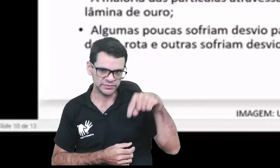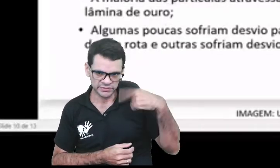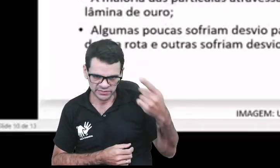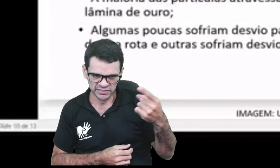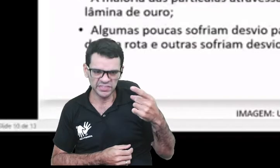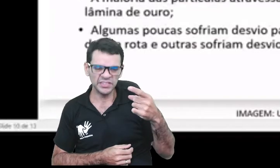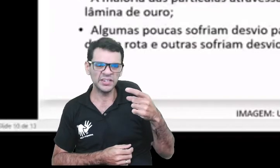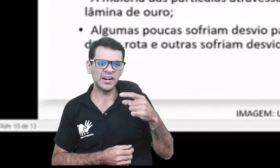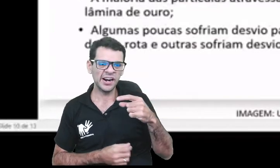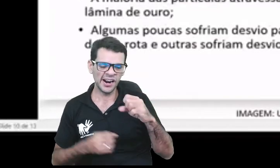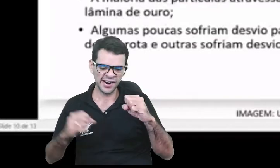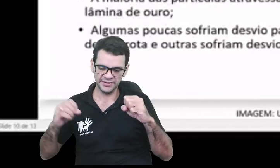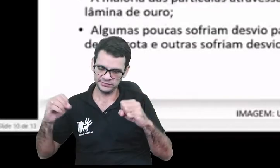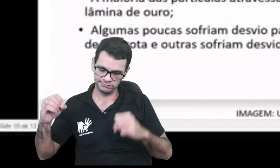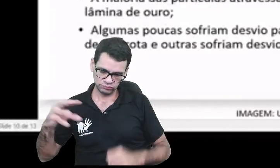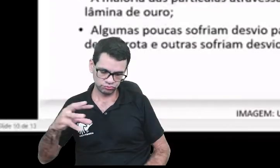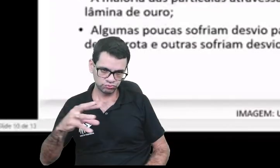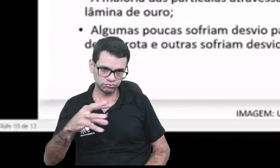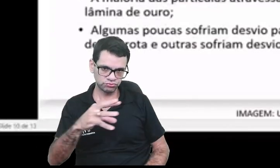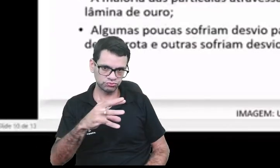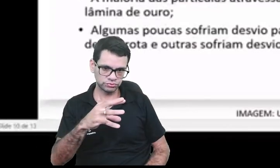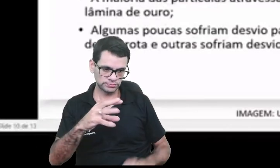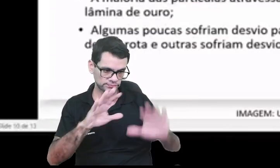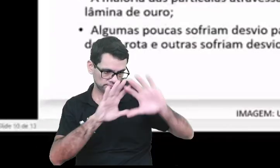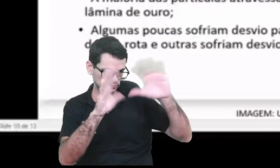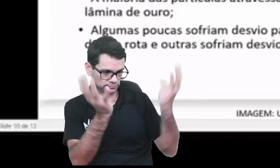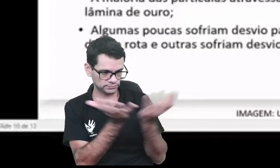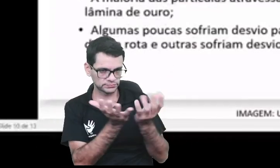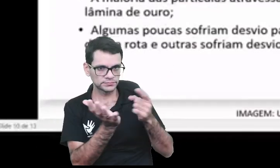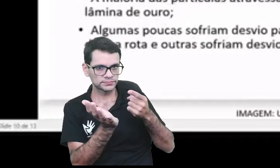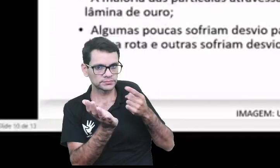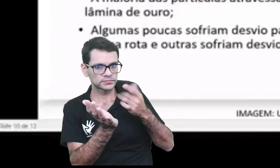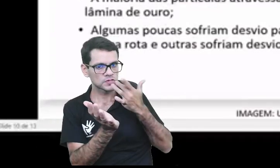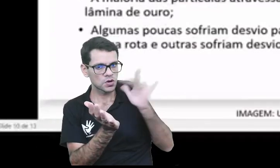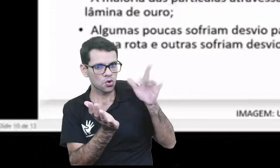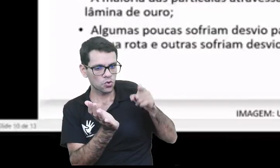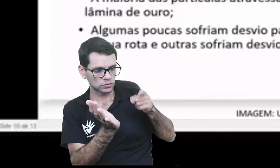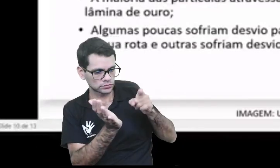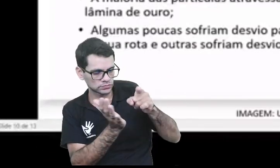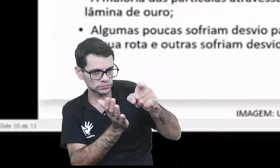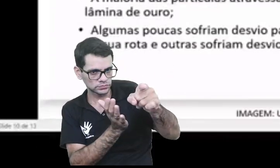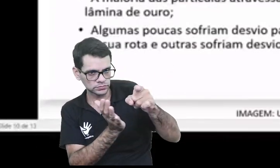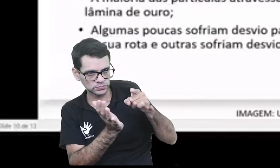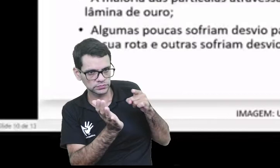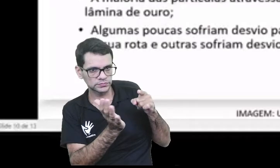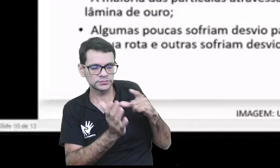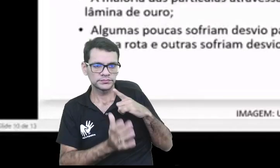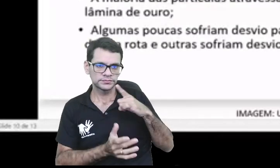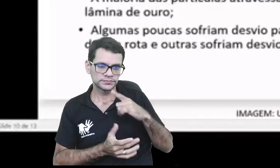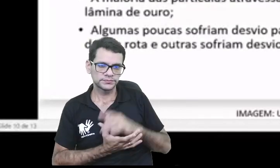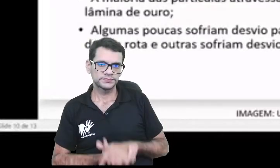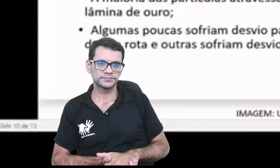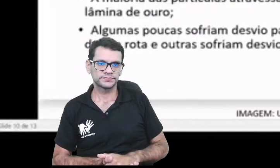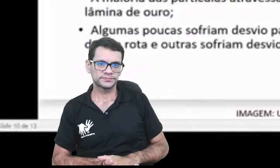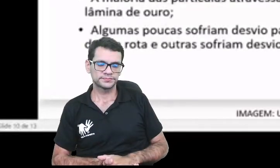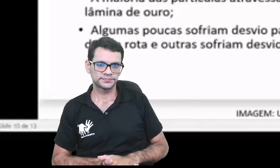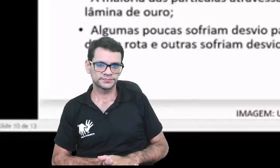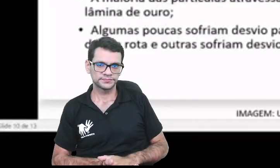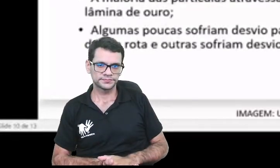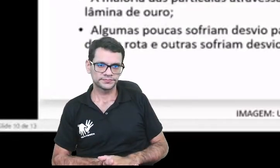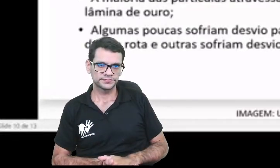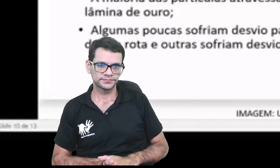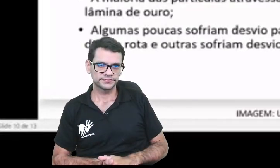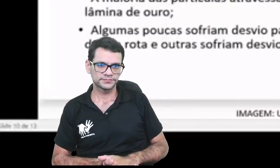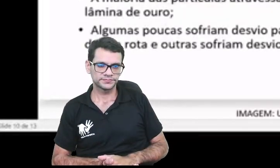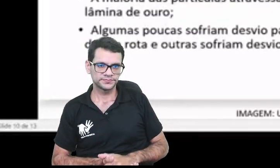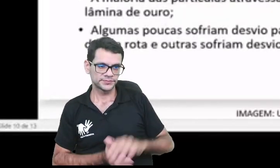algumas partículas passavam aqui, e aí tinha, então, aqui era um papel fotográfico, tinha impressões ou manchas na fotografia, né,